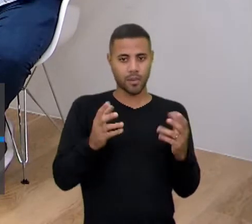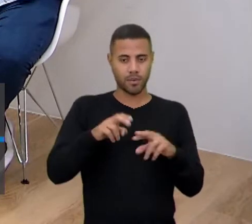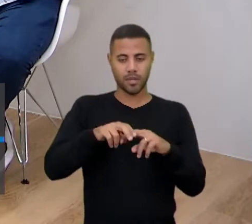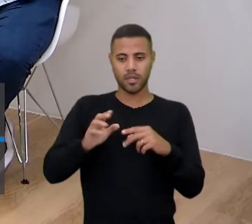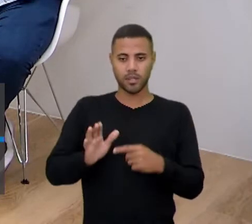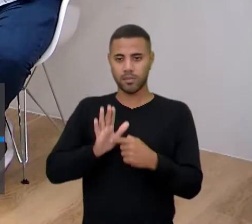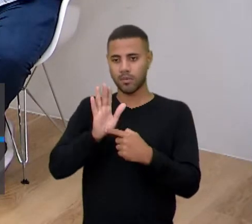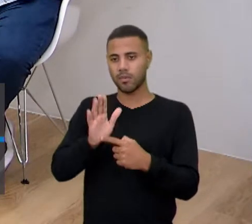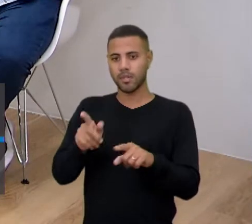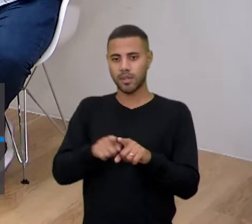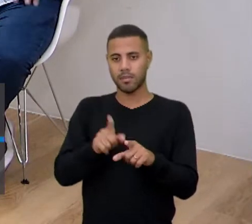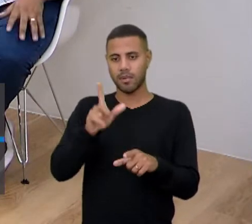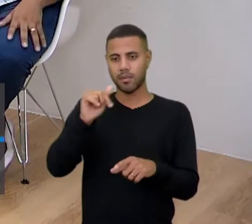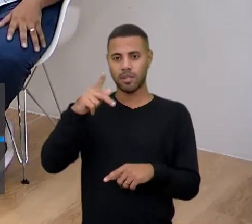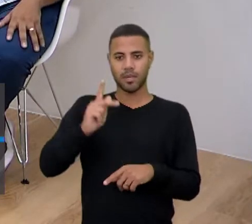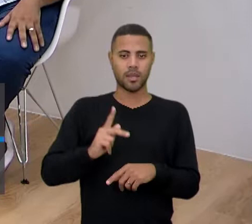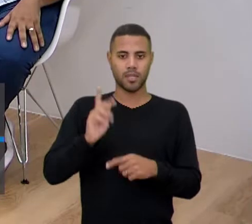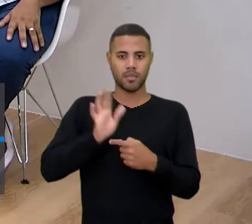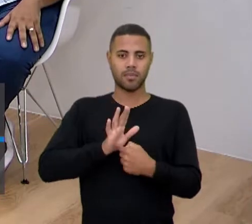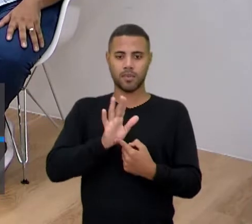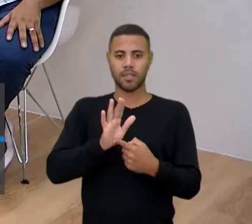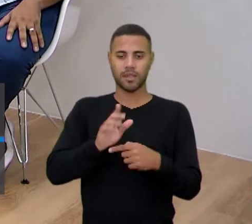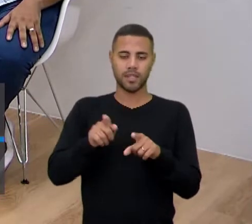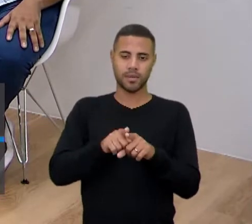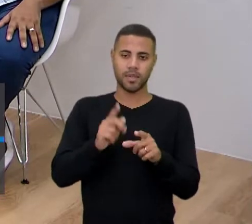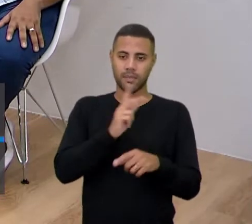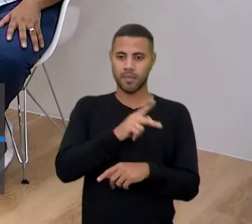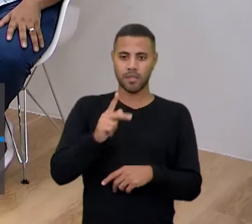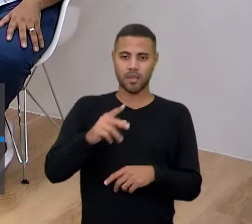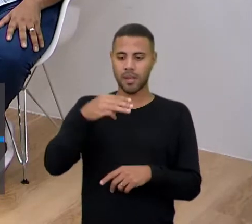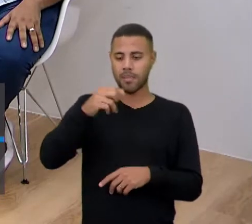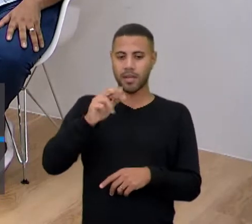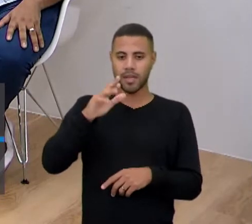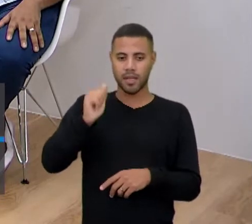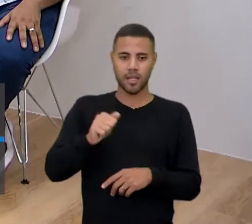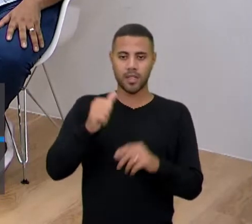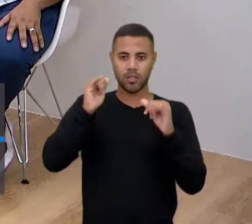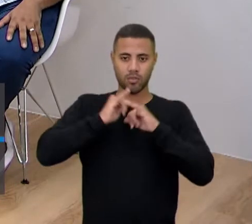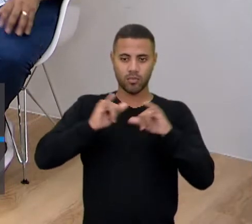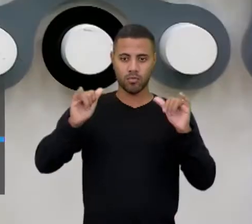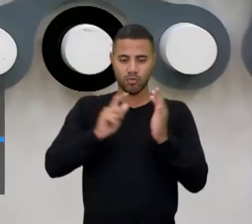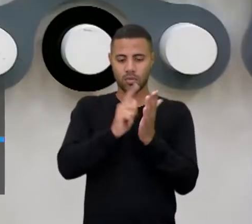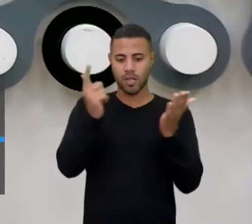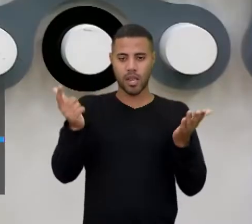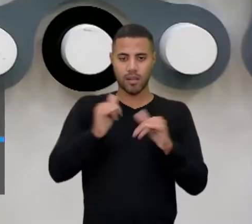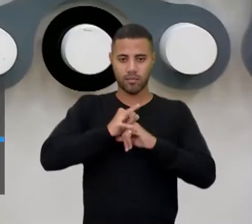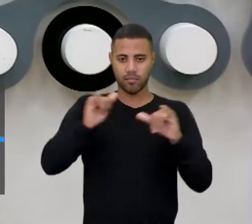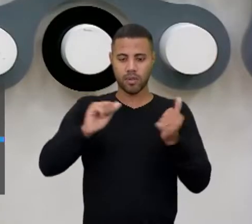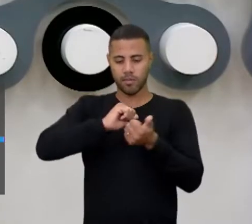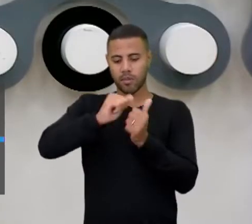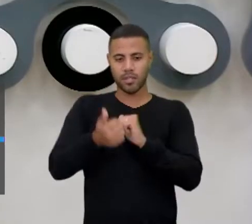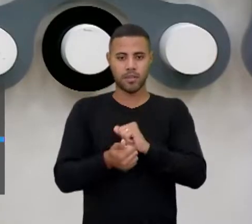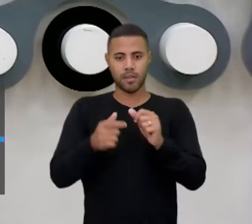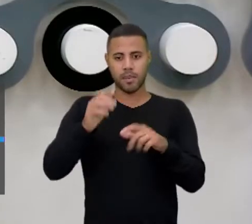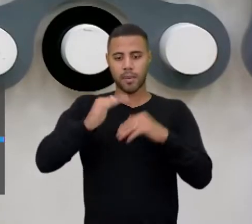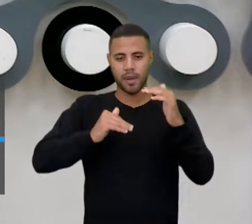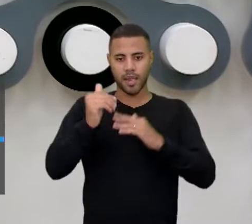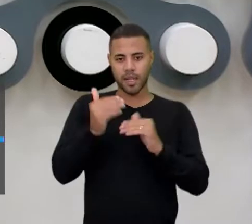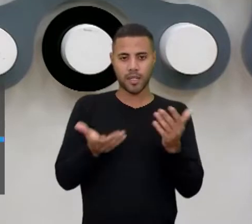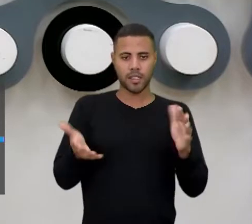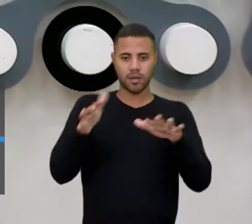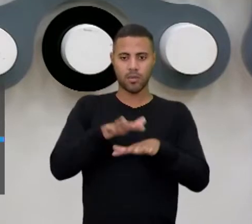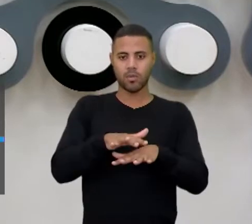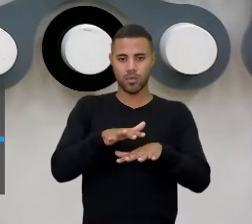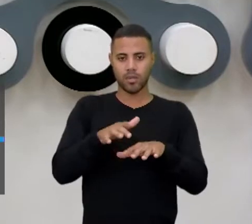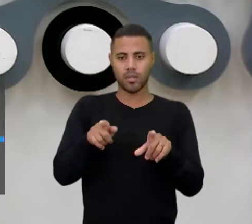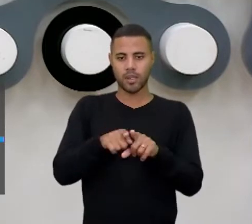é o link que a gente está fazendo também com o componente da professora Mara no jornalismo esportivo, práticas, inclusão, práticas